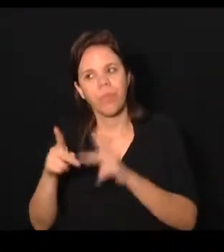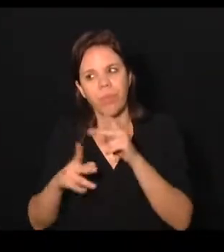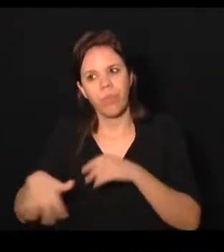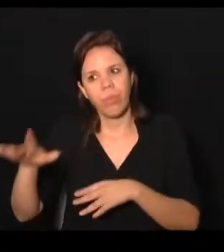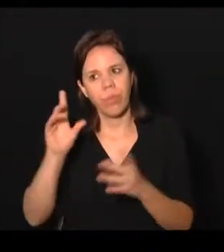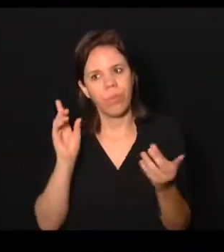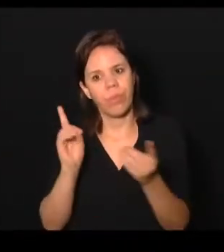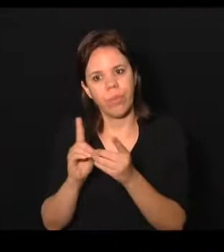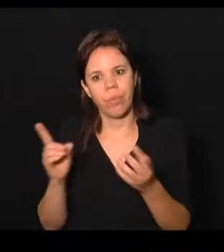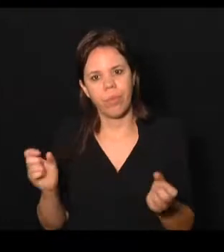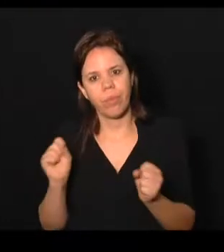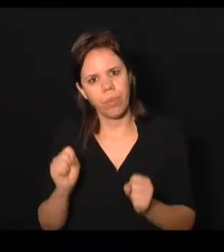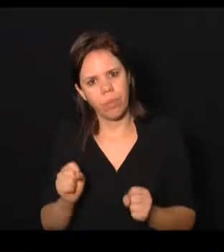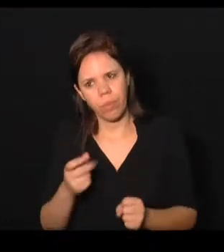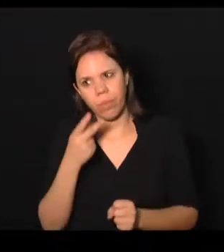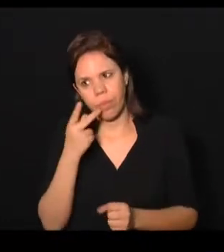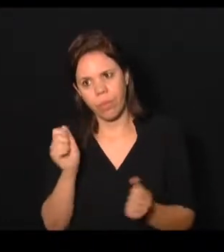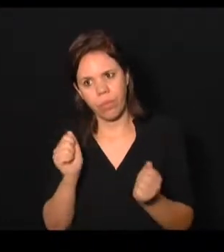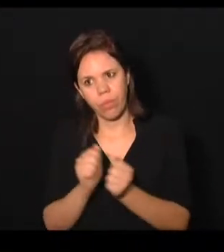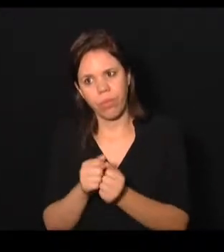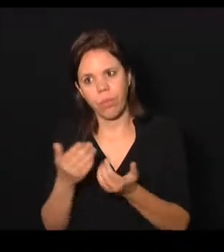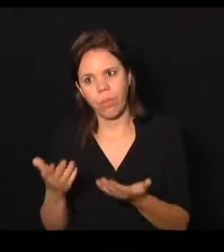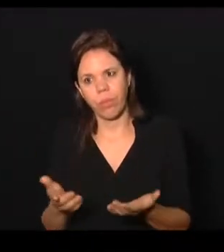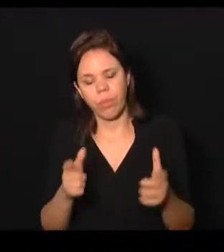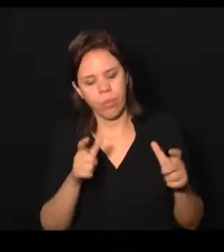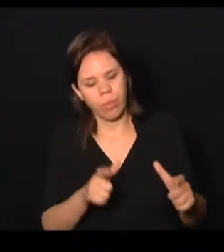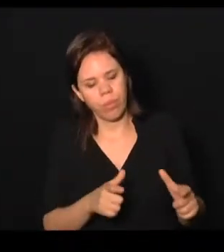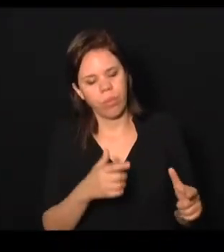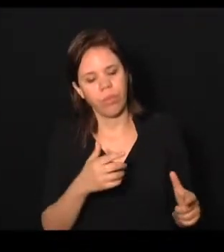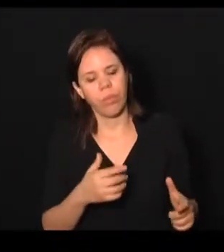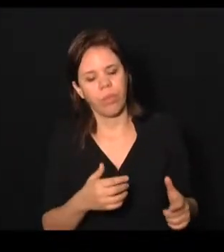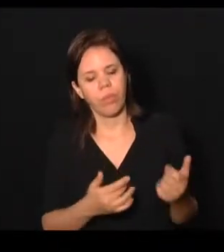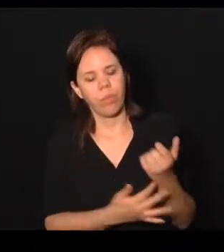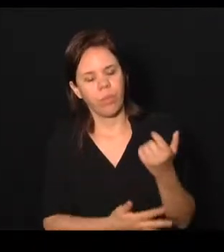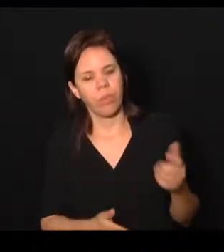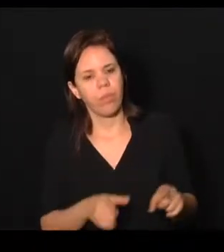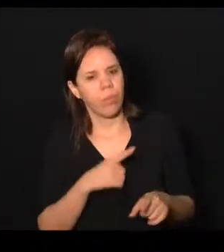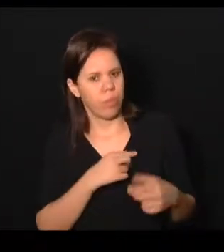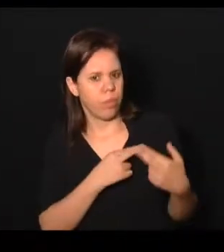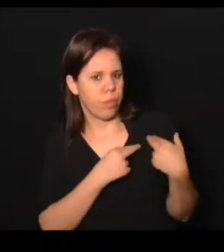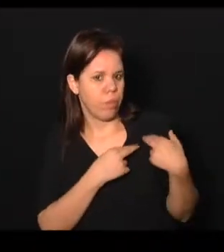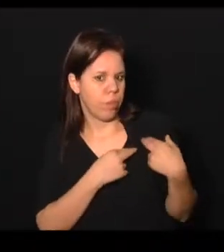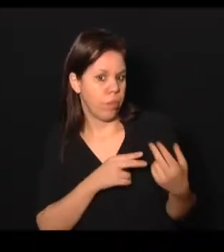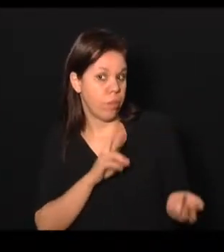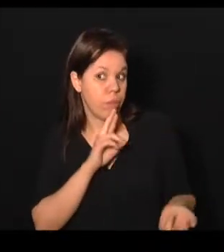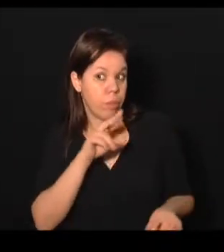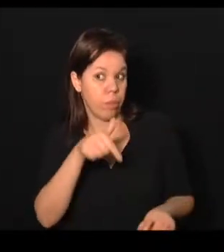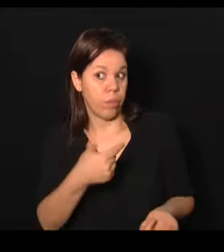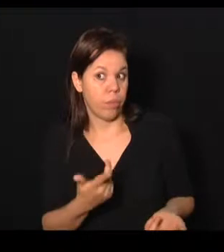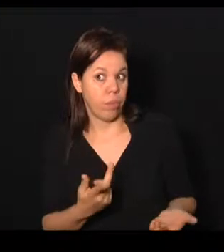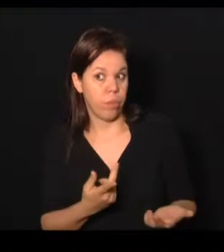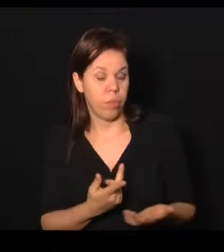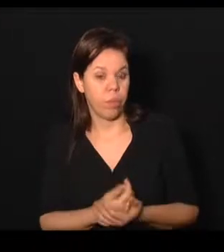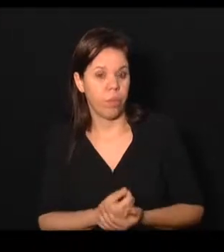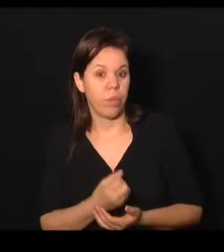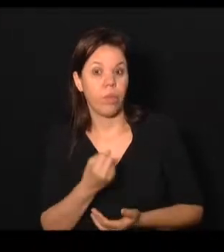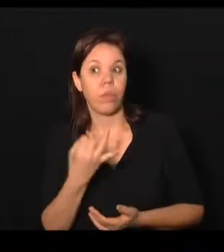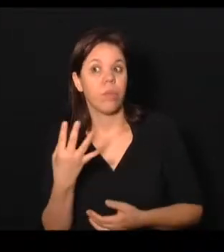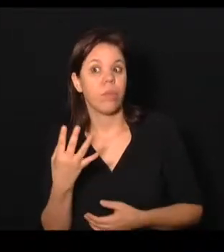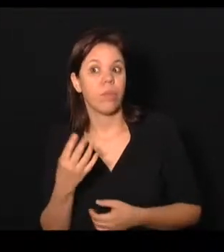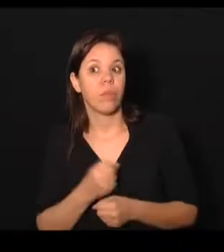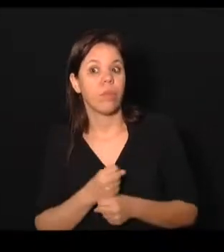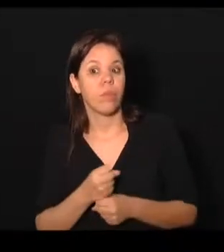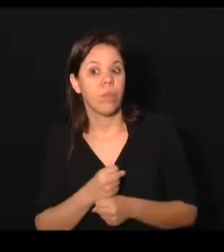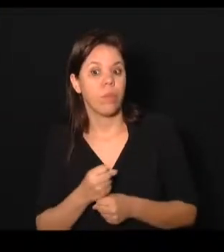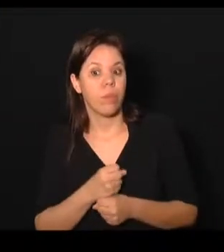atende, assim como eu posso colocar junto ao banco de sangue que eu sou responsável também. E eu vou responder por isso, Gerson. Você sabe quantos anos o banco